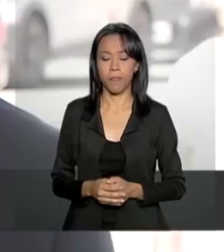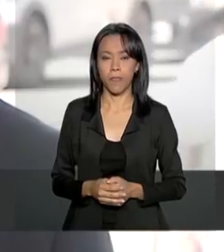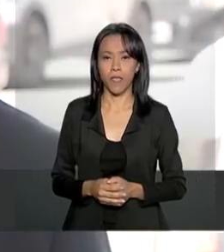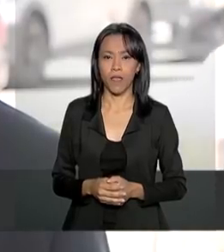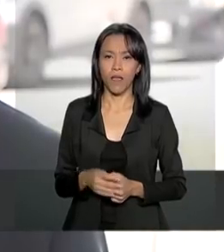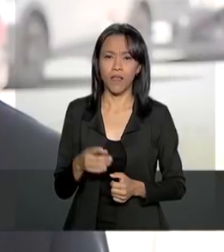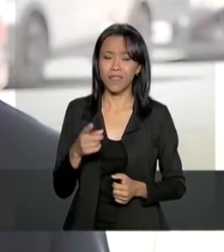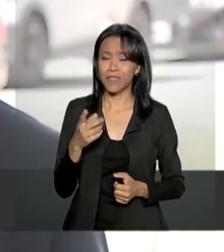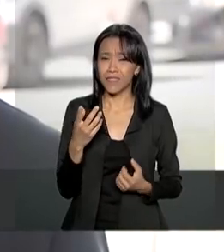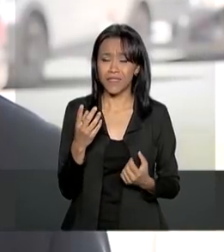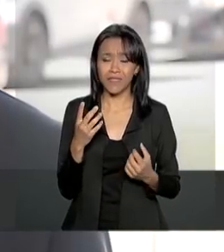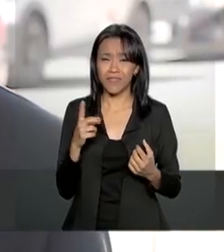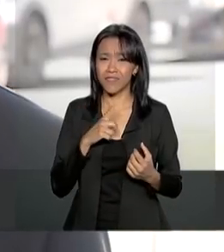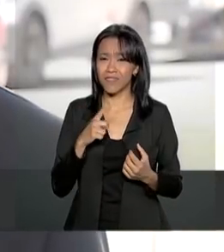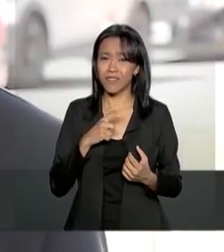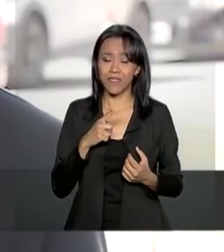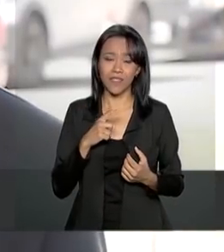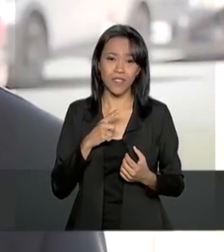digamos, está tudo muito...